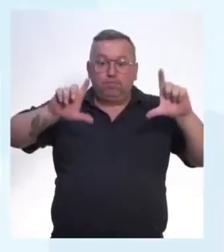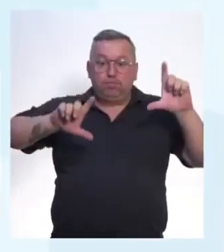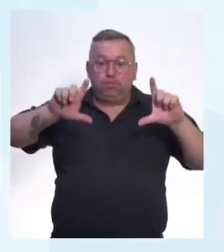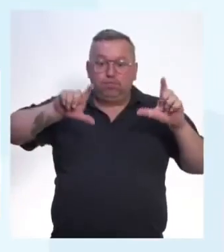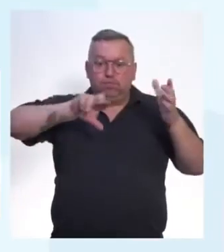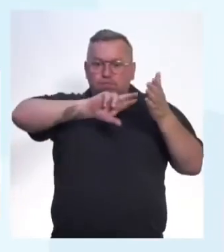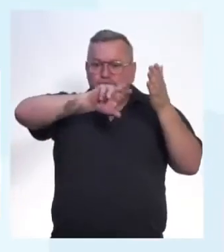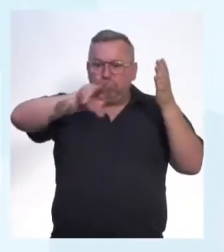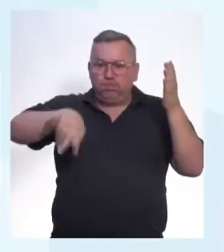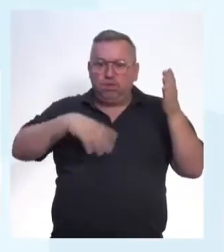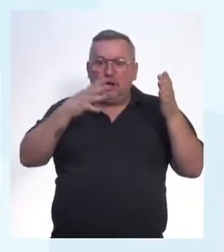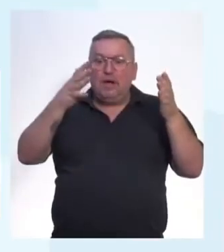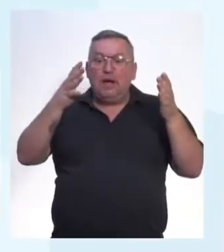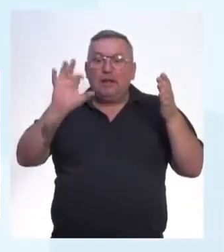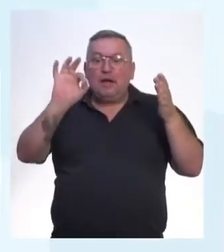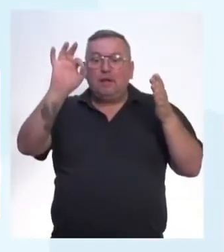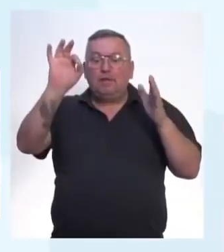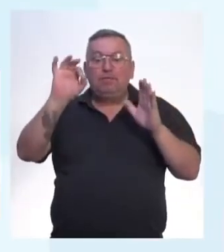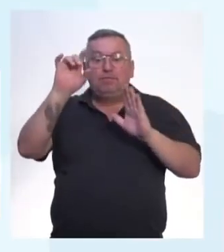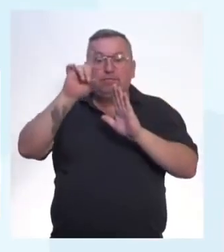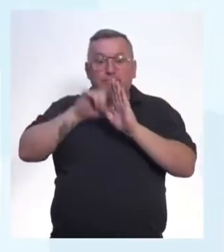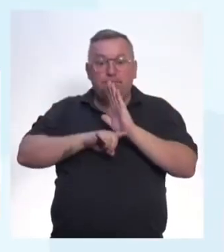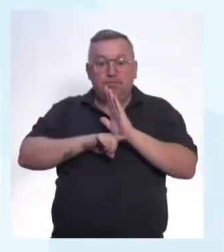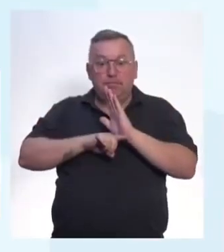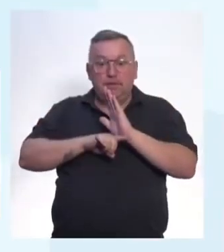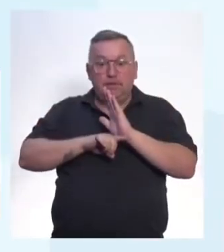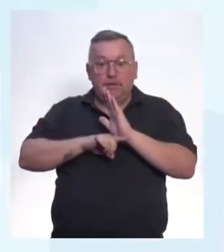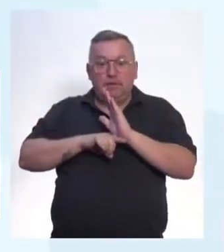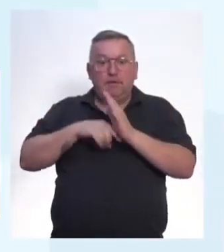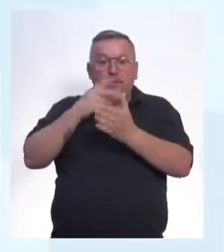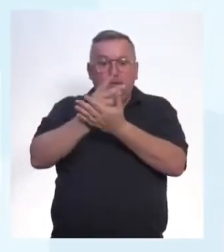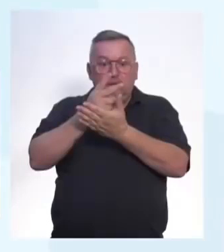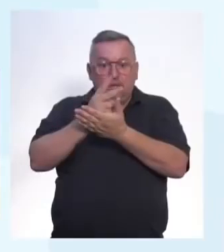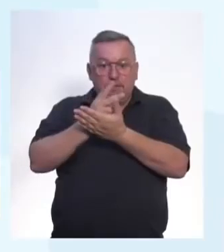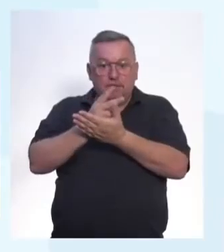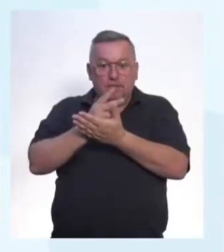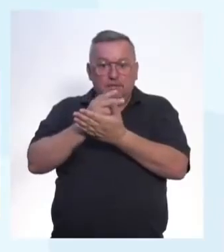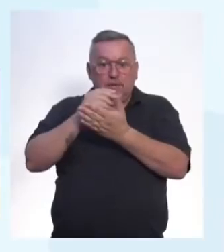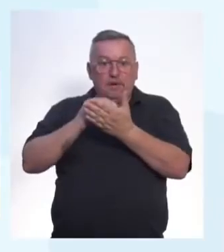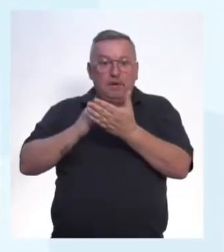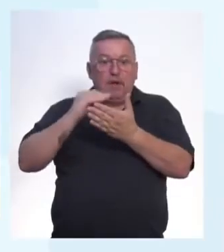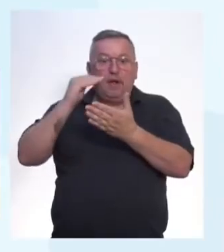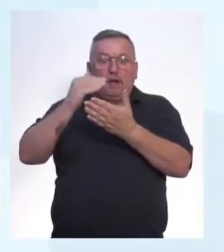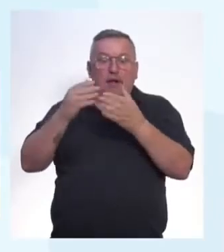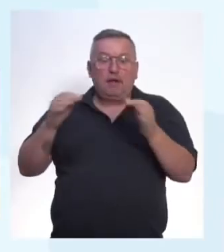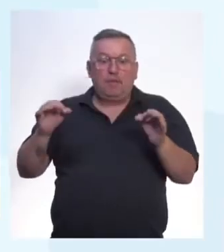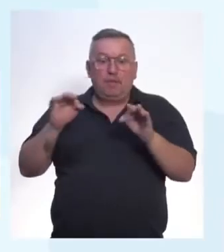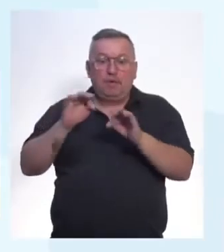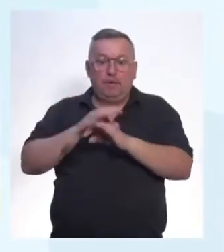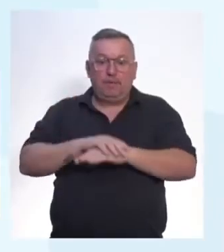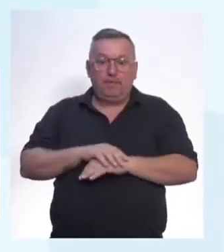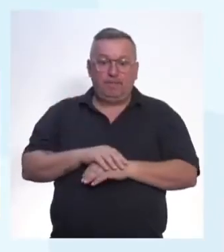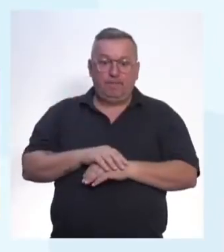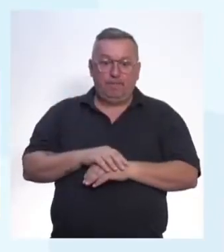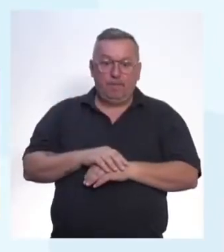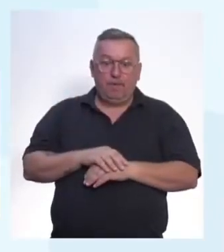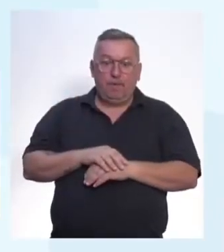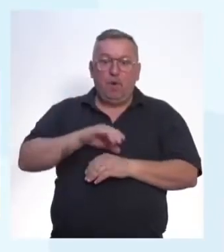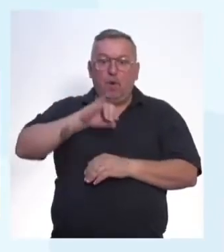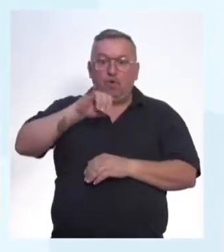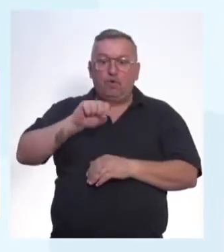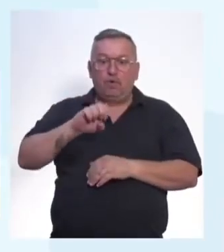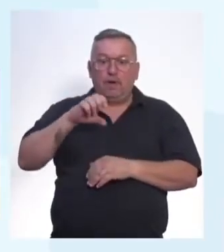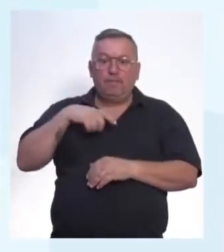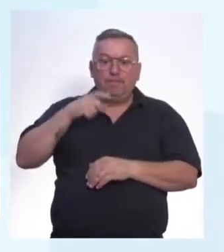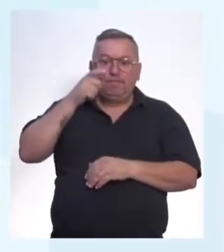TVs teriam 10% de desconto, sendo acrescentado o mesmo percentual assim, né, que terminasse a promoção. O Zé Antônio